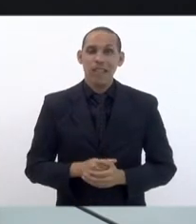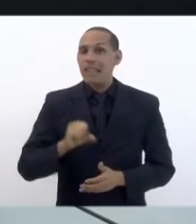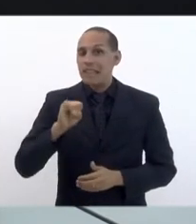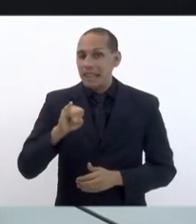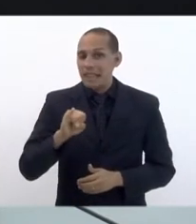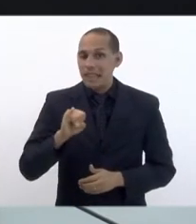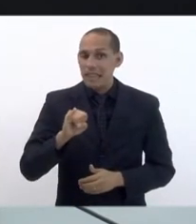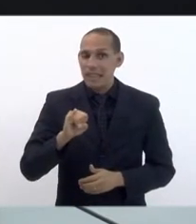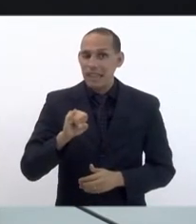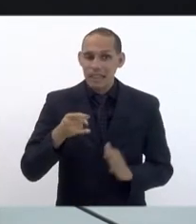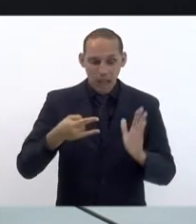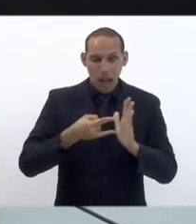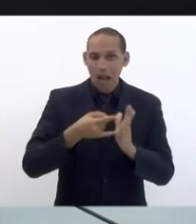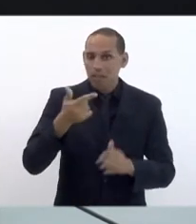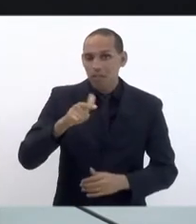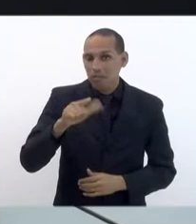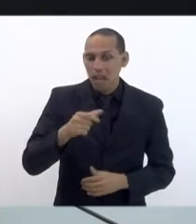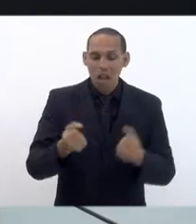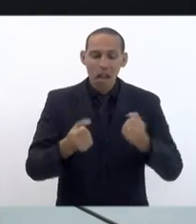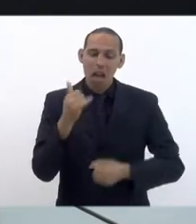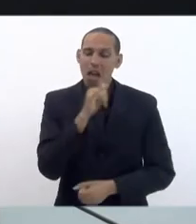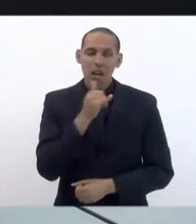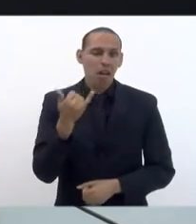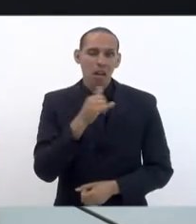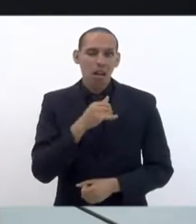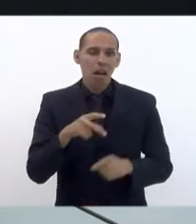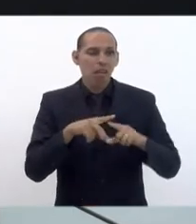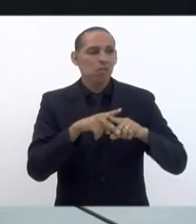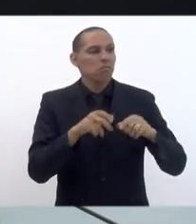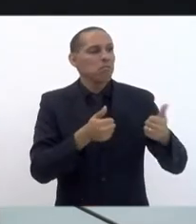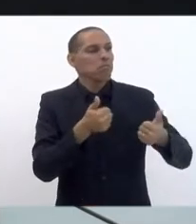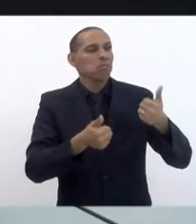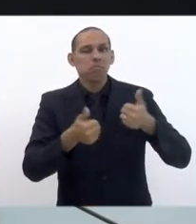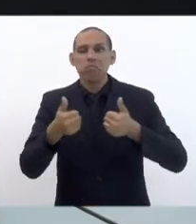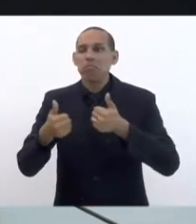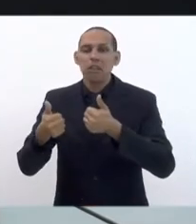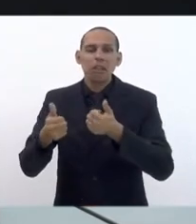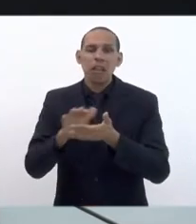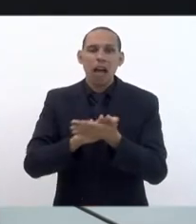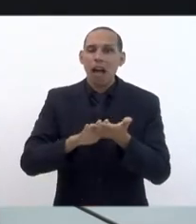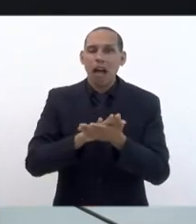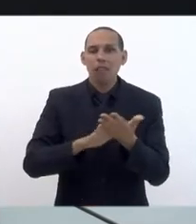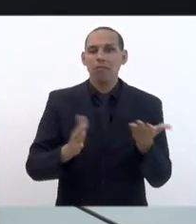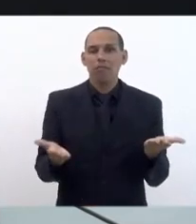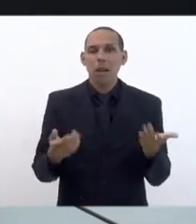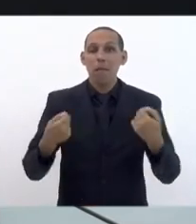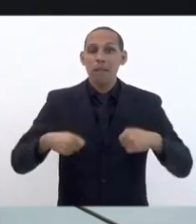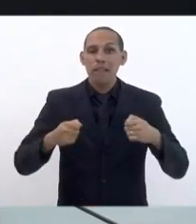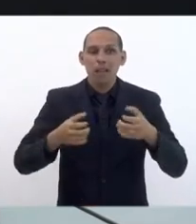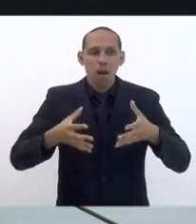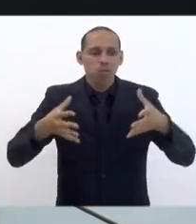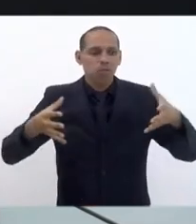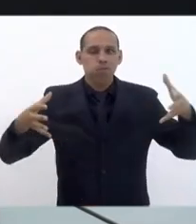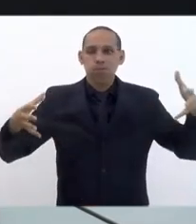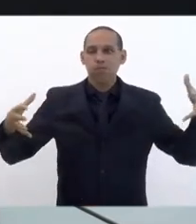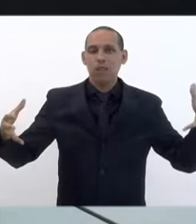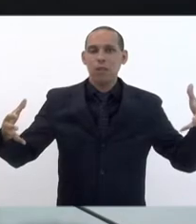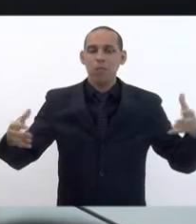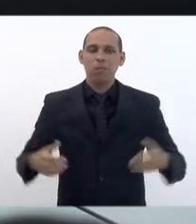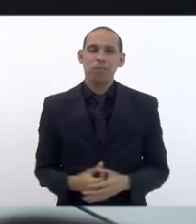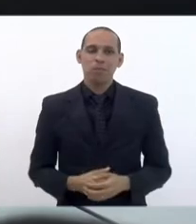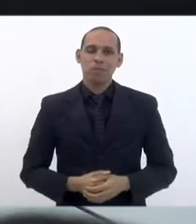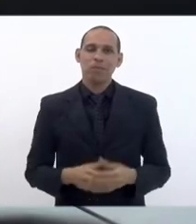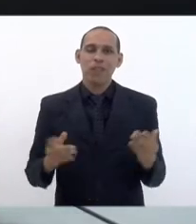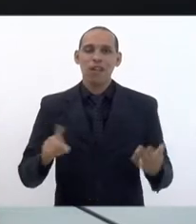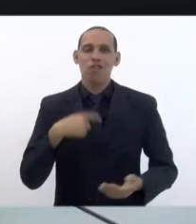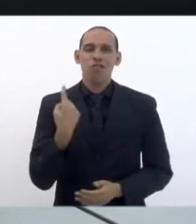Senão, não tem carro elétrico funcionando. Isso tem que se expandir. Tanto é que